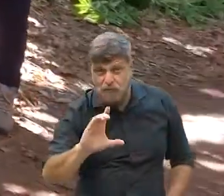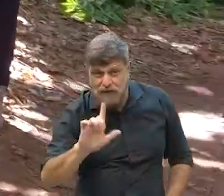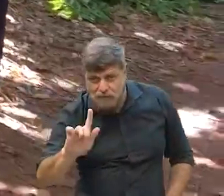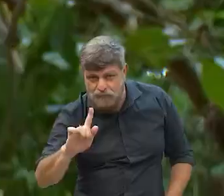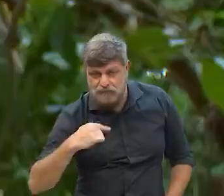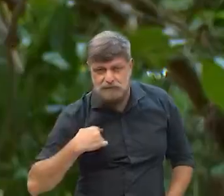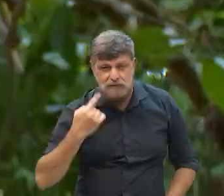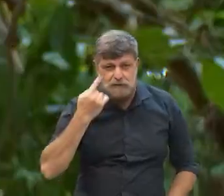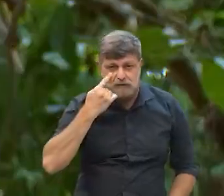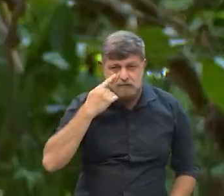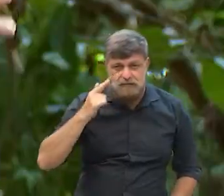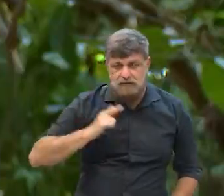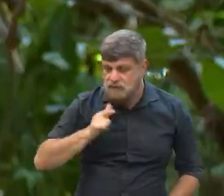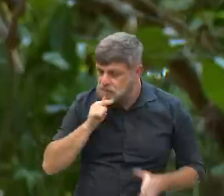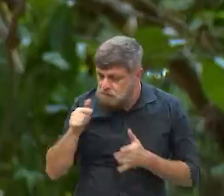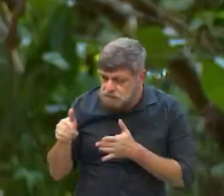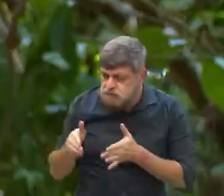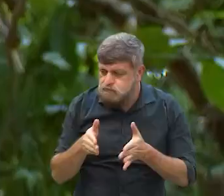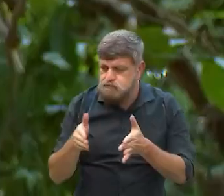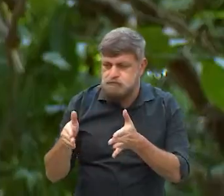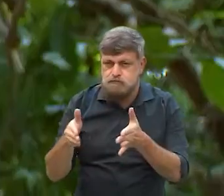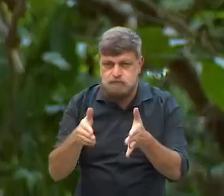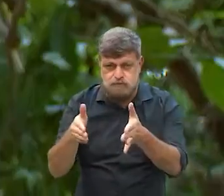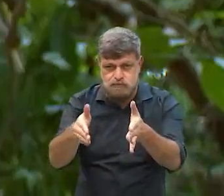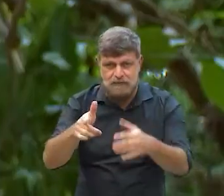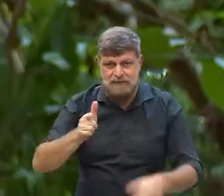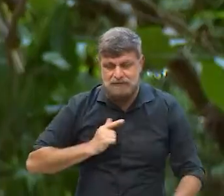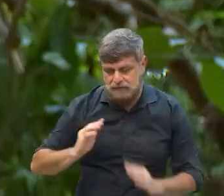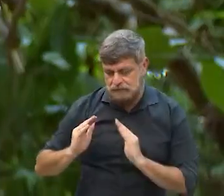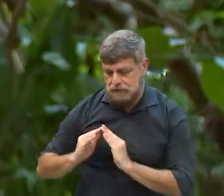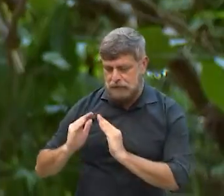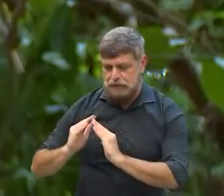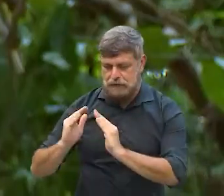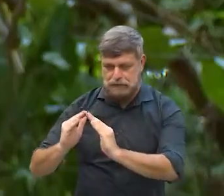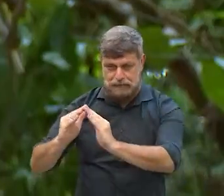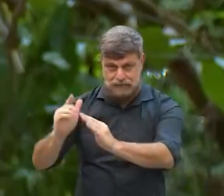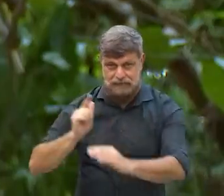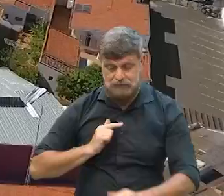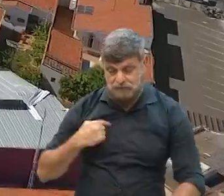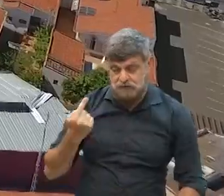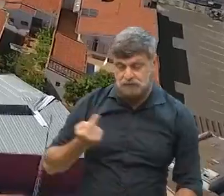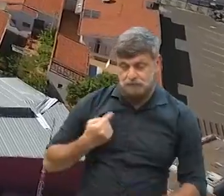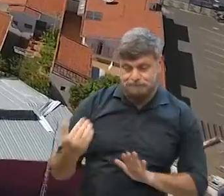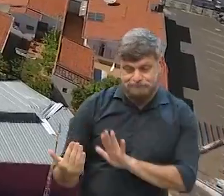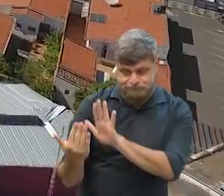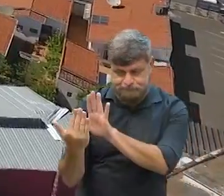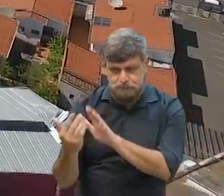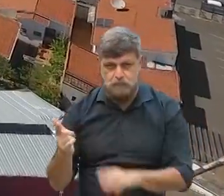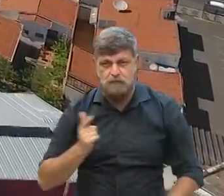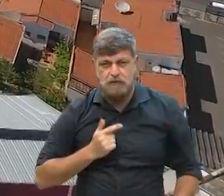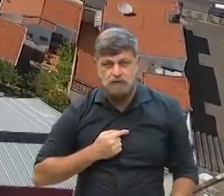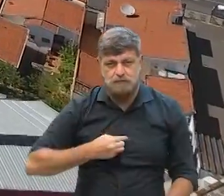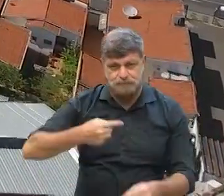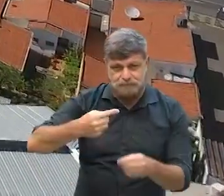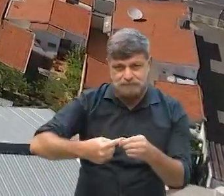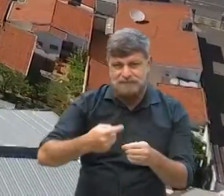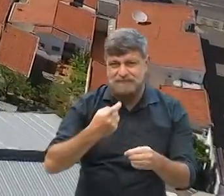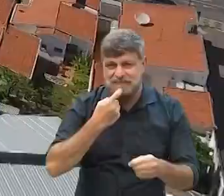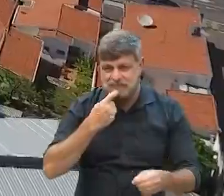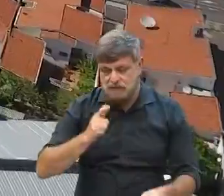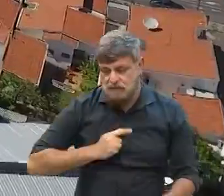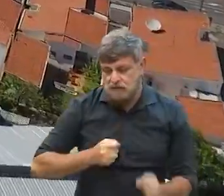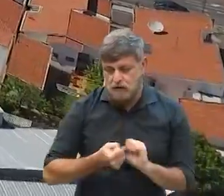que muitos dos nossos cursos d'água e as margens, eles estão ocupados, então é um processo de intervenção ali. Em um município que a cada dia